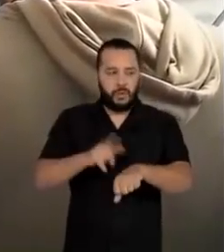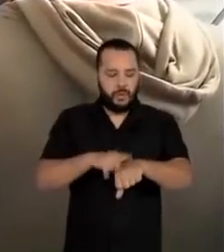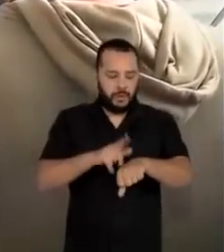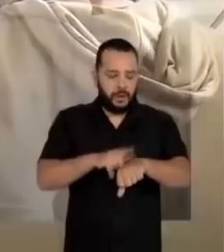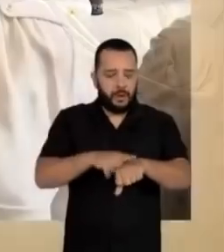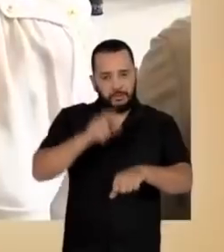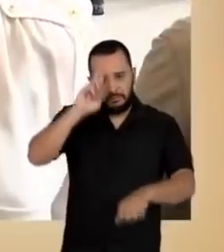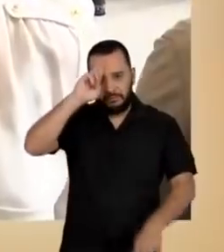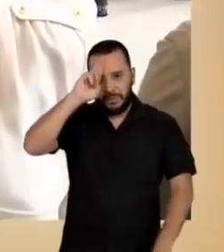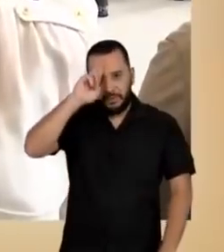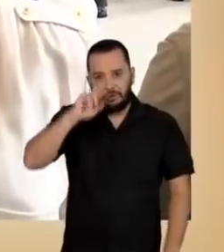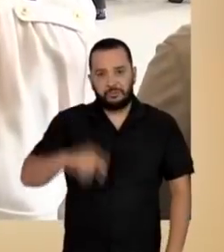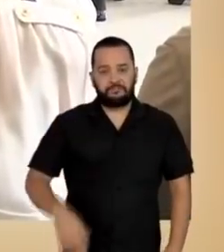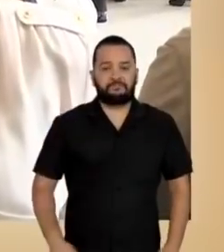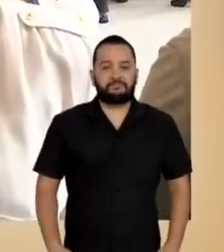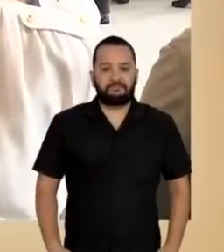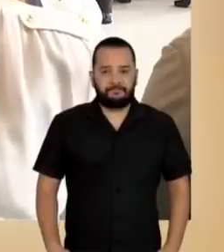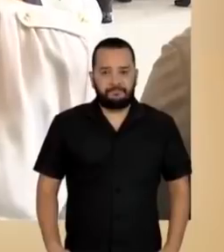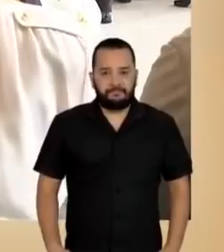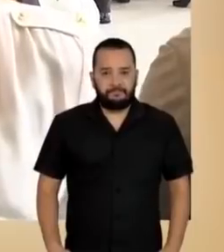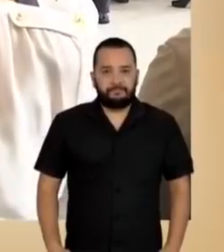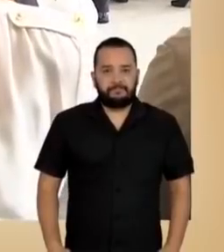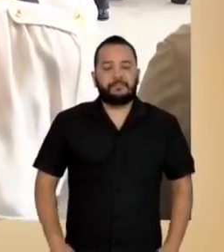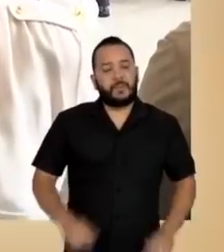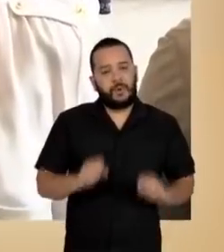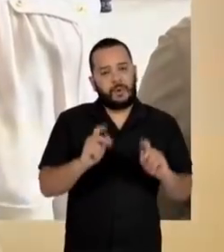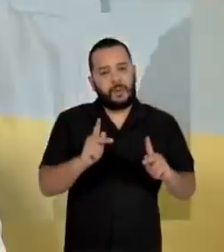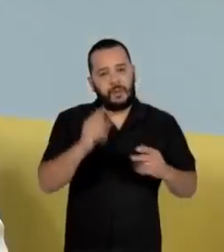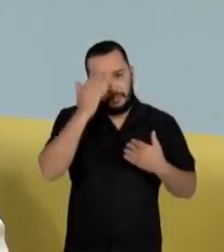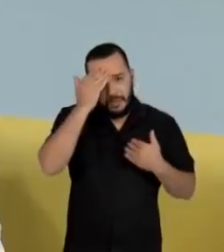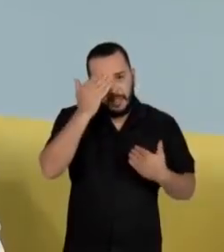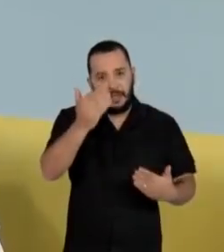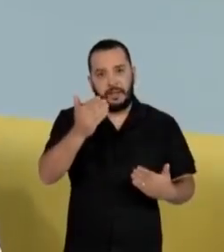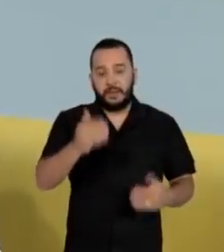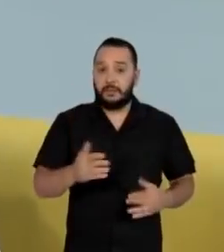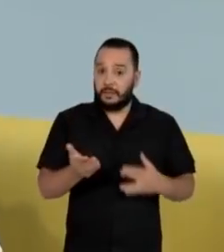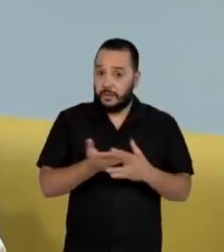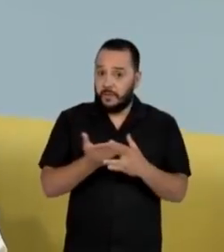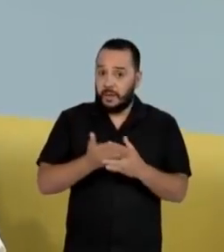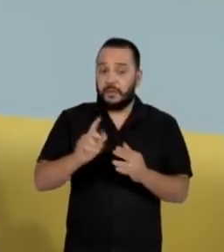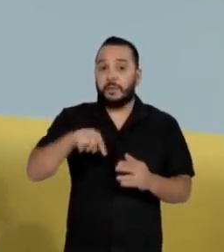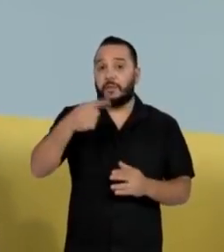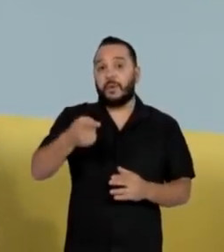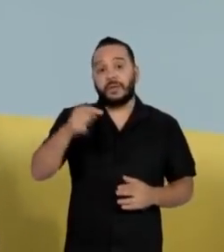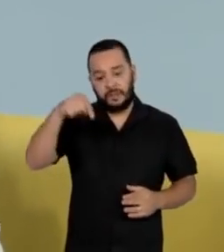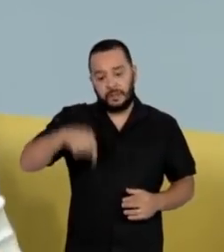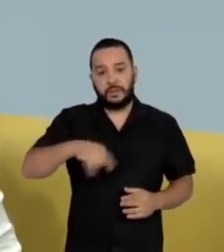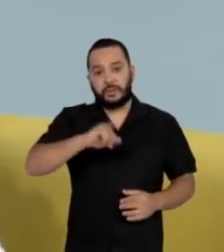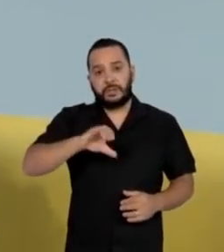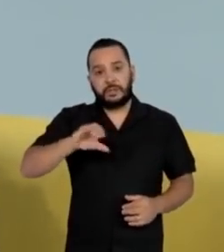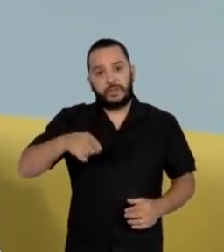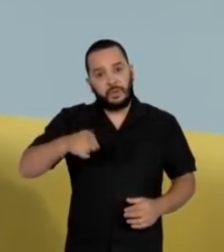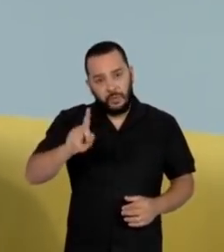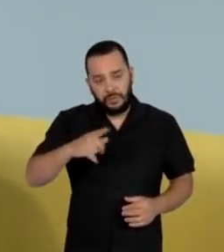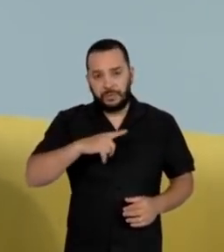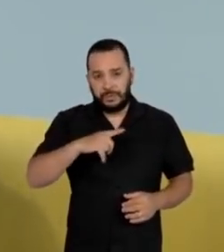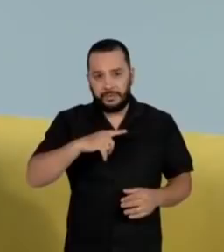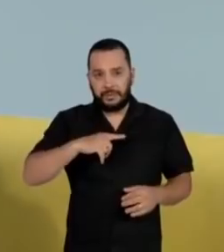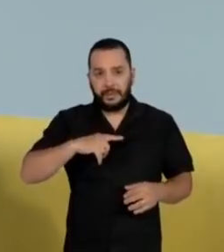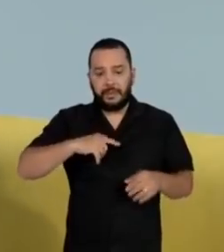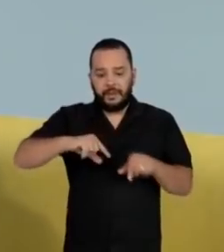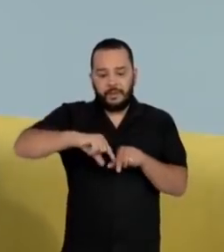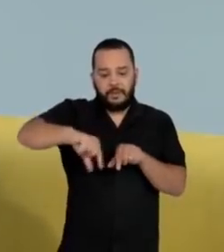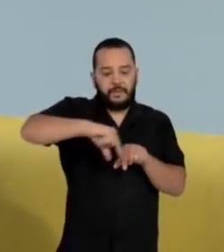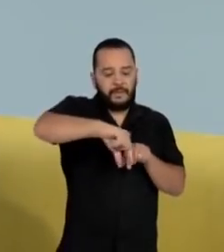meio-dia. Joyce. Ok, obrigada, Adriana. Depois do intervalo, aqui no JC1, uma faixa de pedestre que ajuda